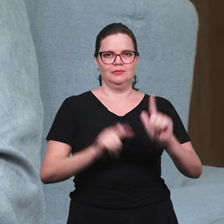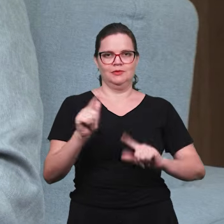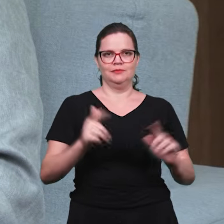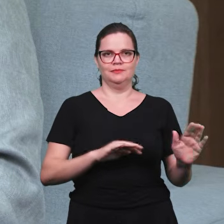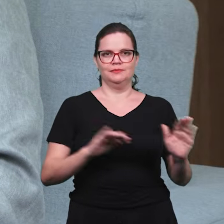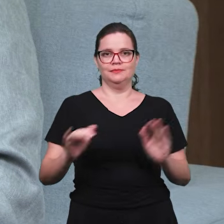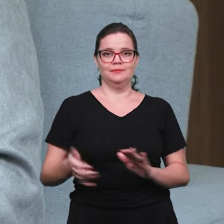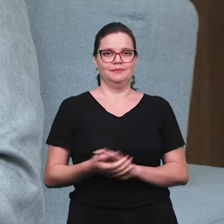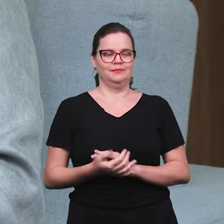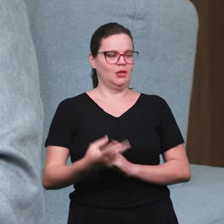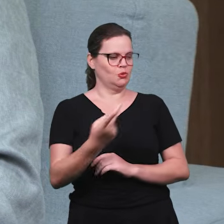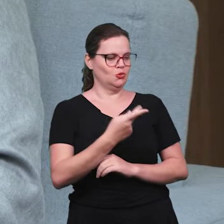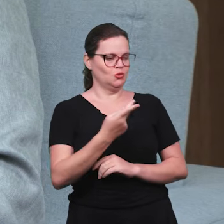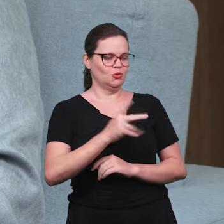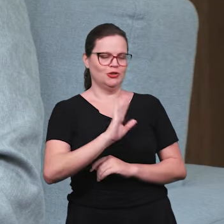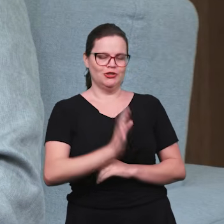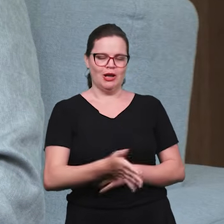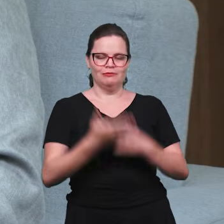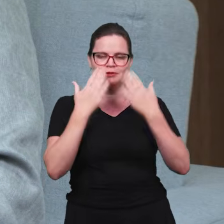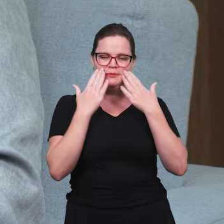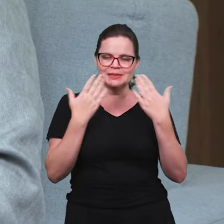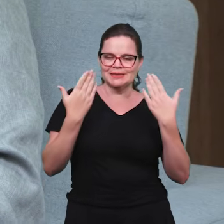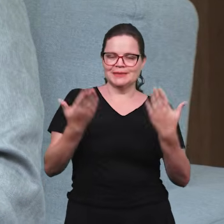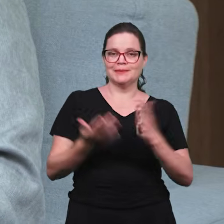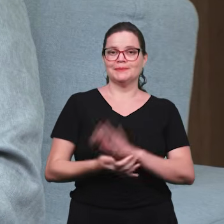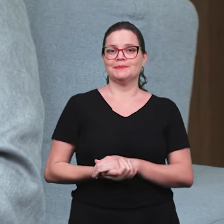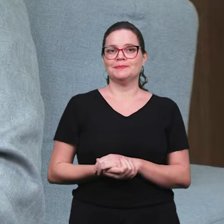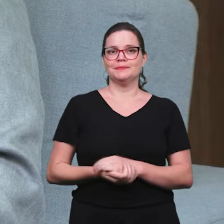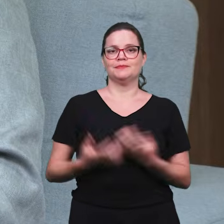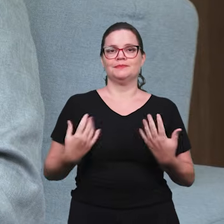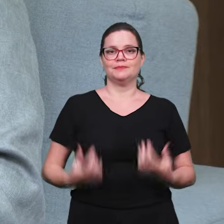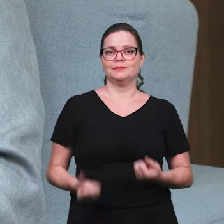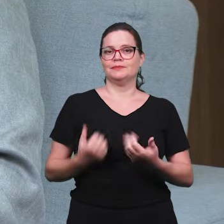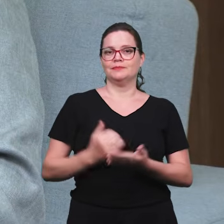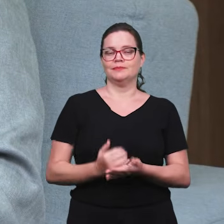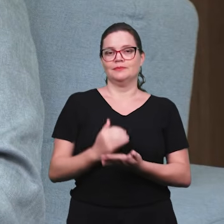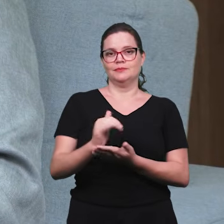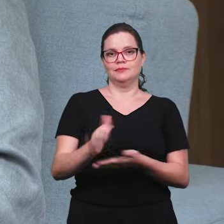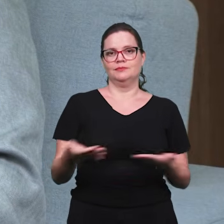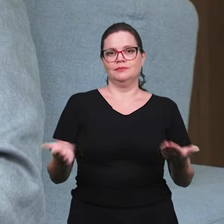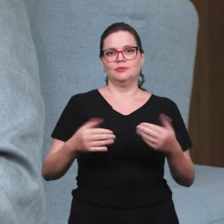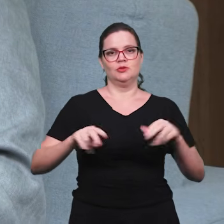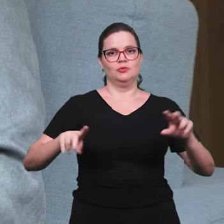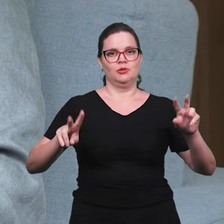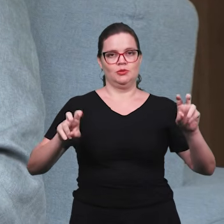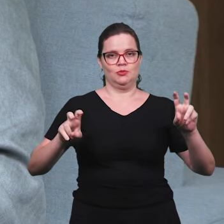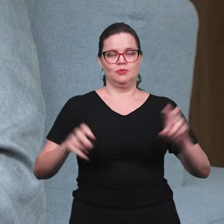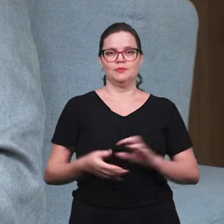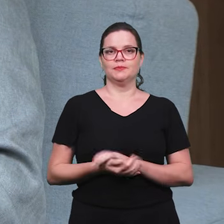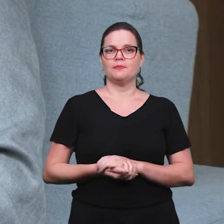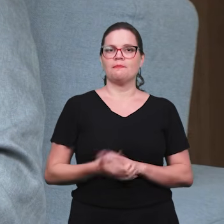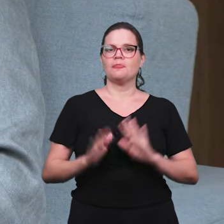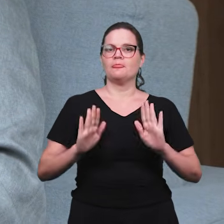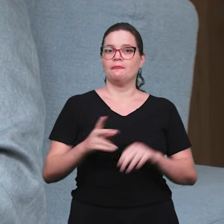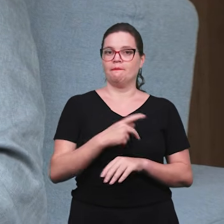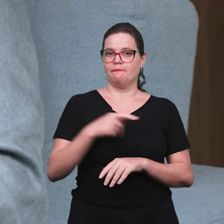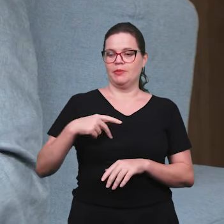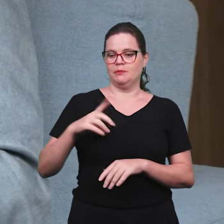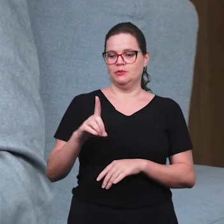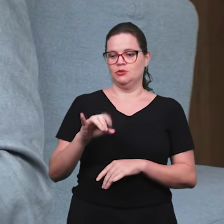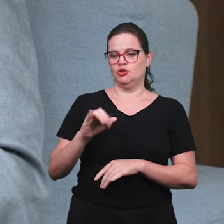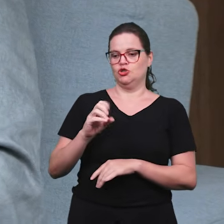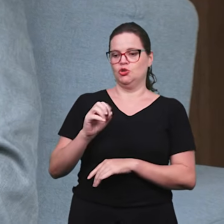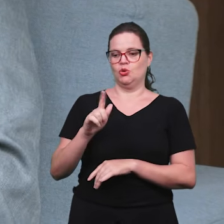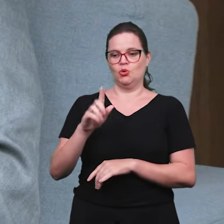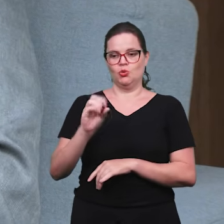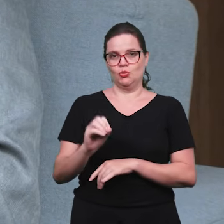bem, apresentados aqui os nossos convidados, nós vamos dar início ao nosso assunto. Mas o pastor Diogo também não está